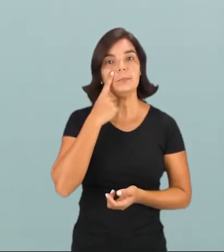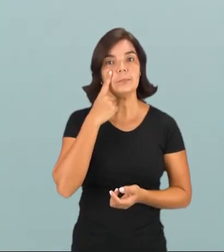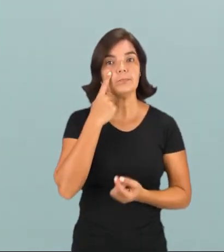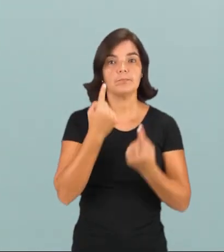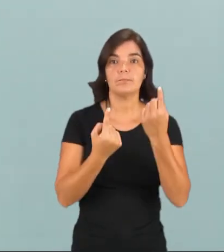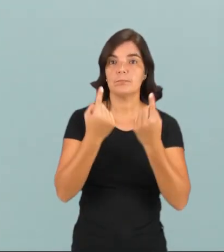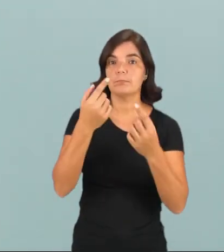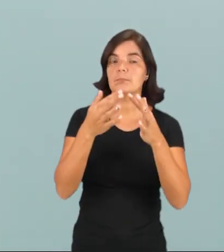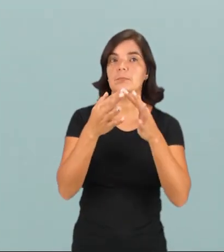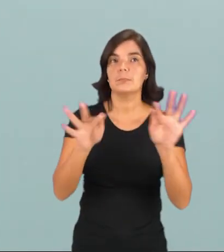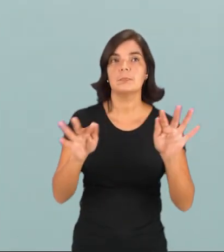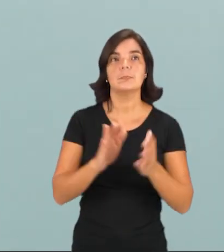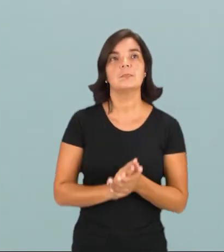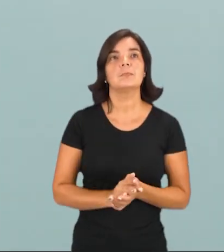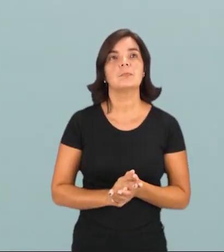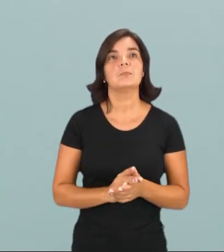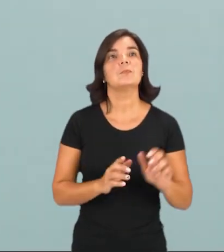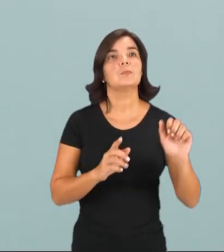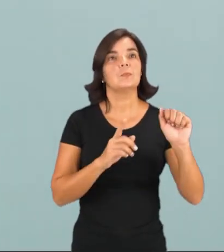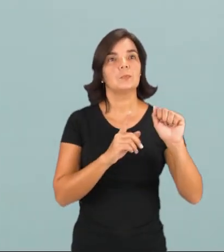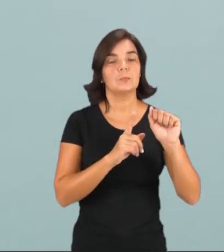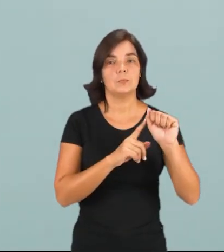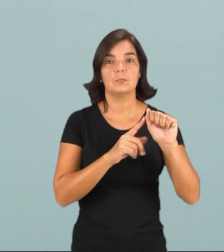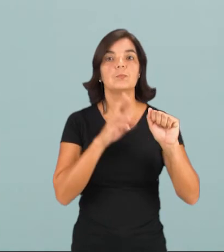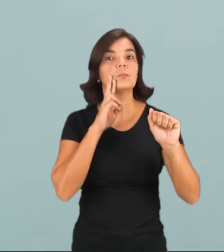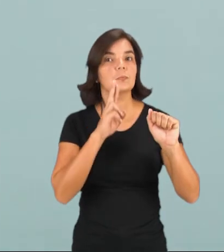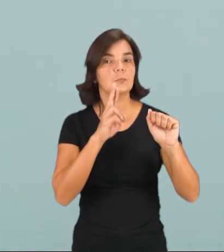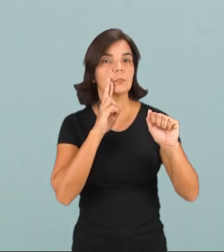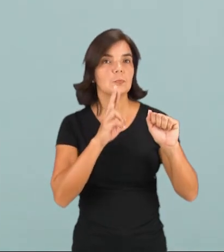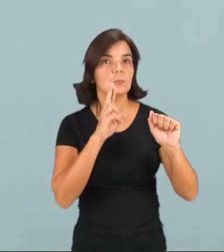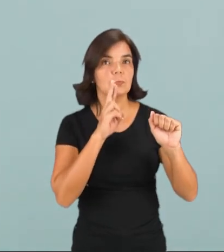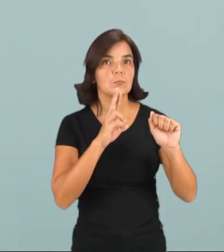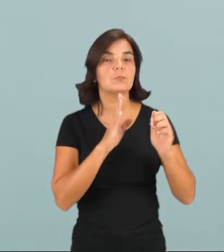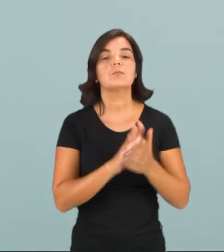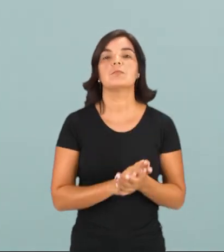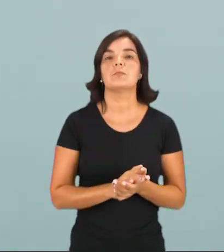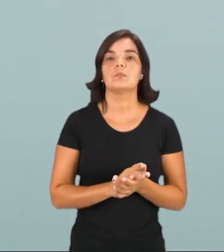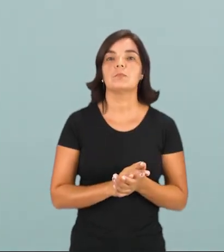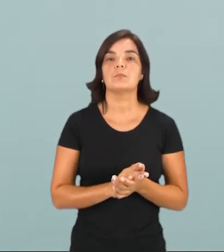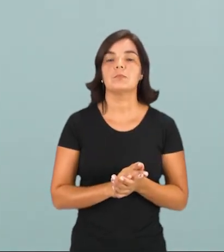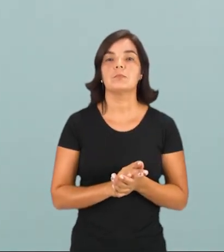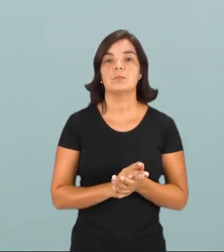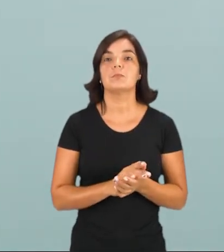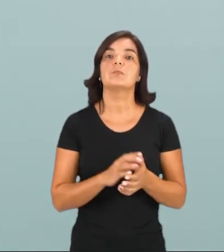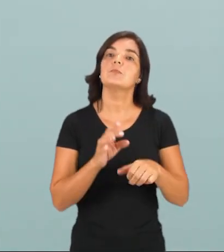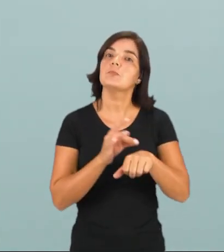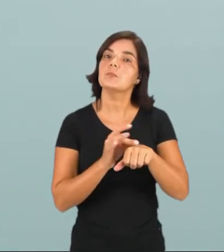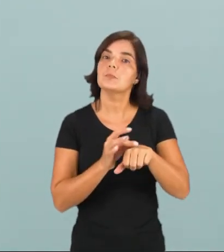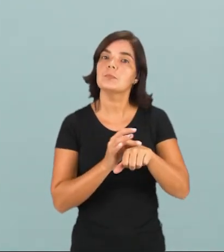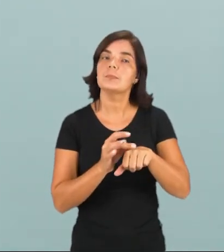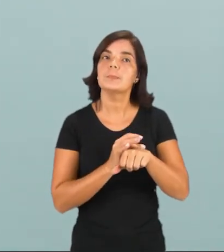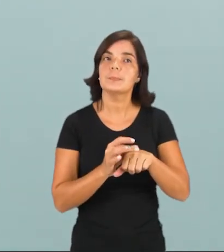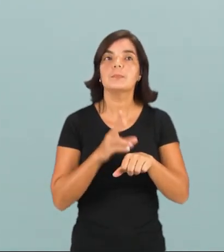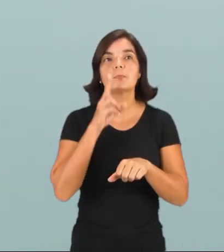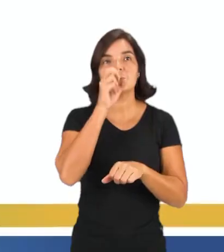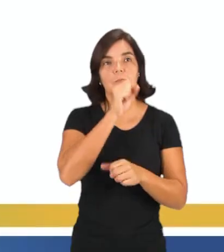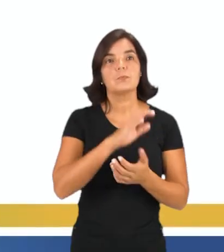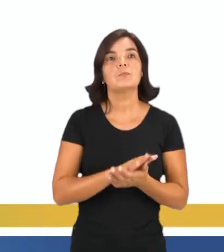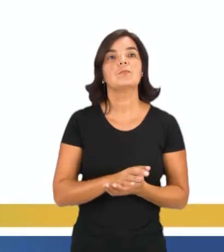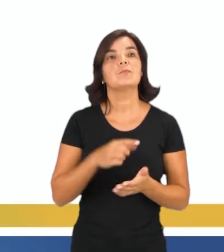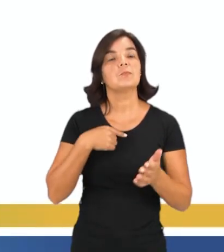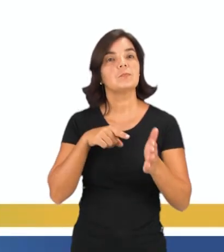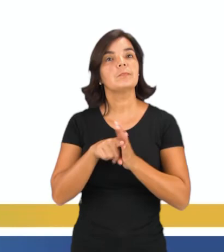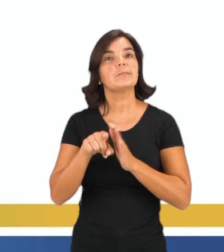as frases. Abaixo eu tenho as respostas, elas estão destacadas em negrito, os pronomes possessivos, e acima eu tenho